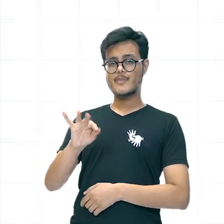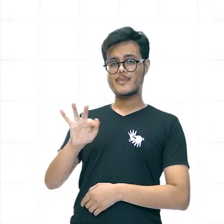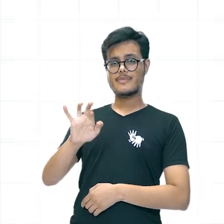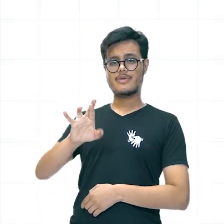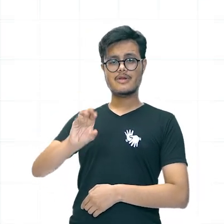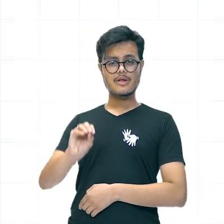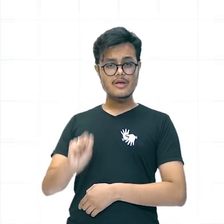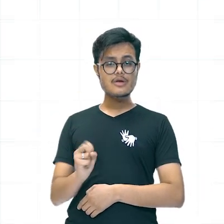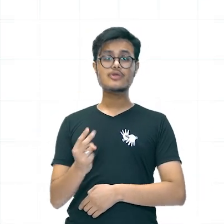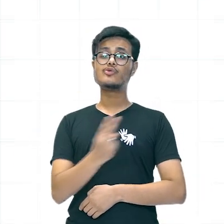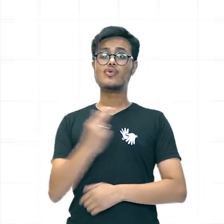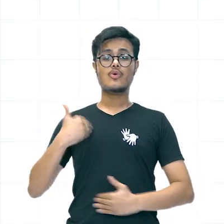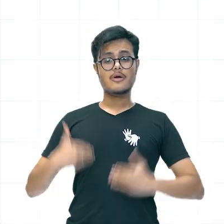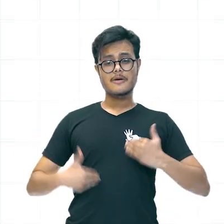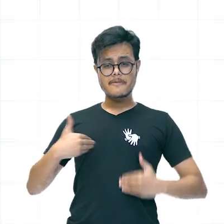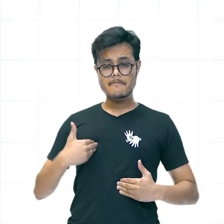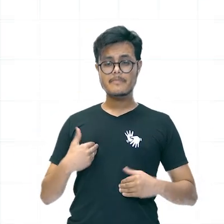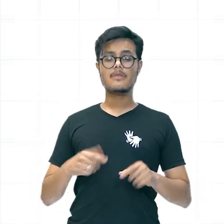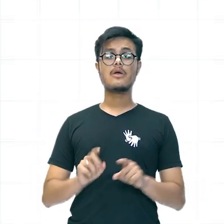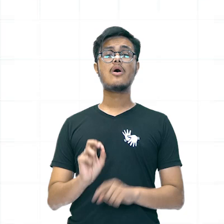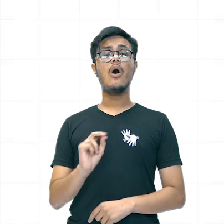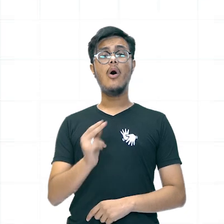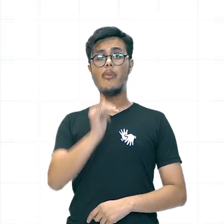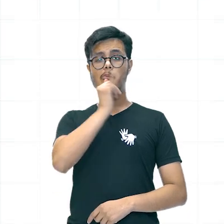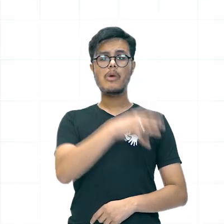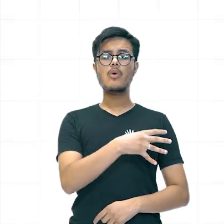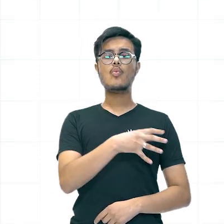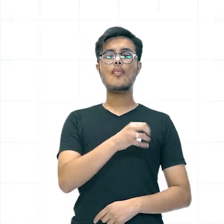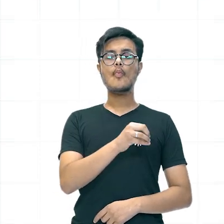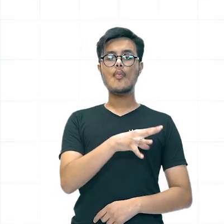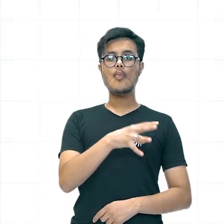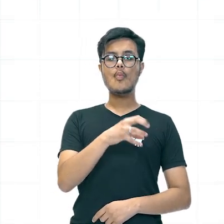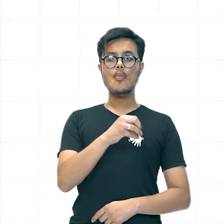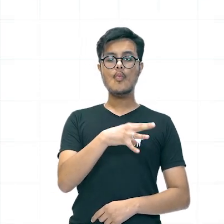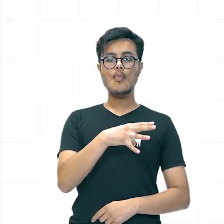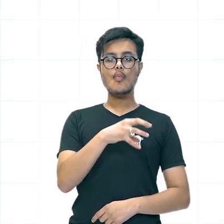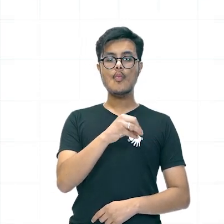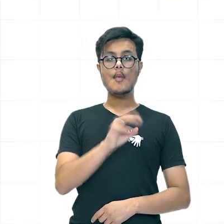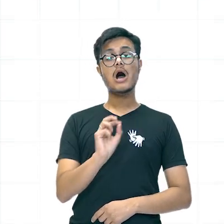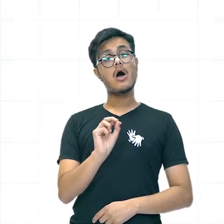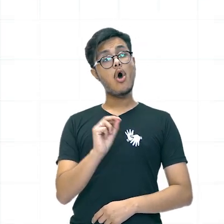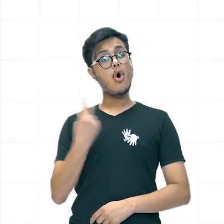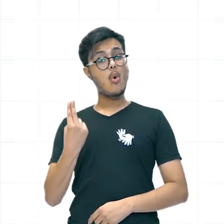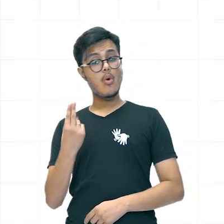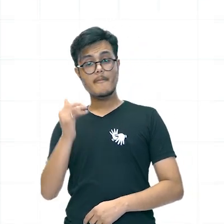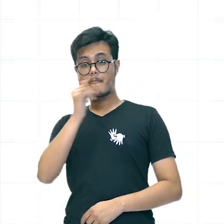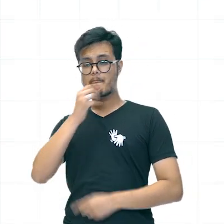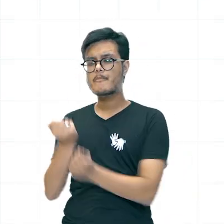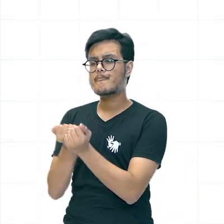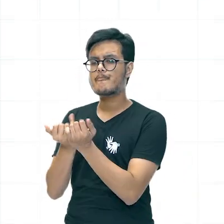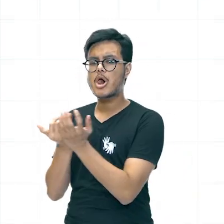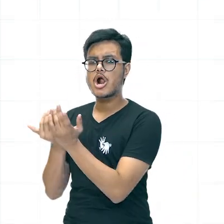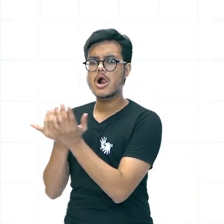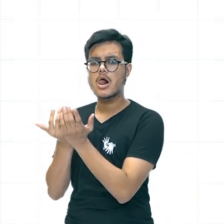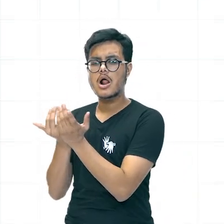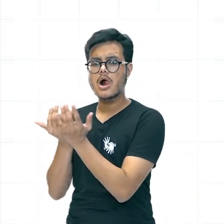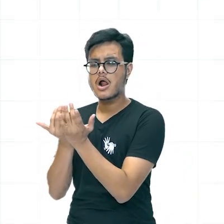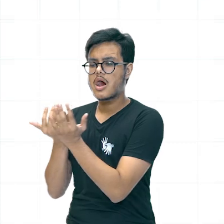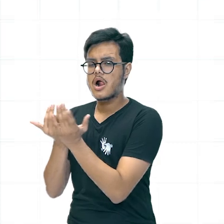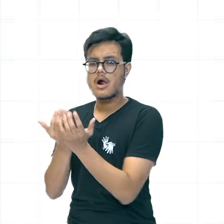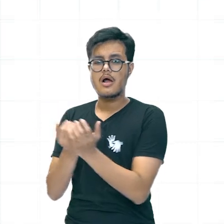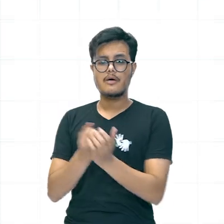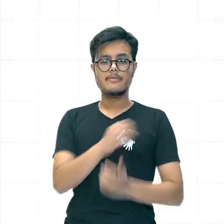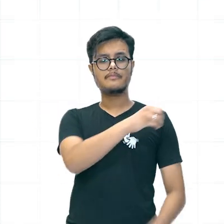2 formas corporais, podem ser pólipos ou medusas. Os pólipos são aí, na sua grande maioria, sésseis, quer dizer que eles